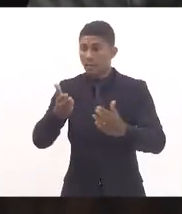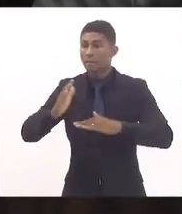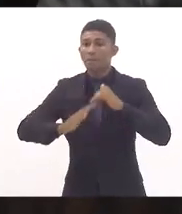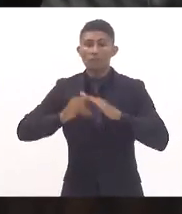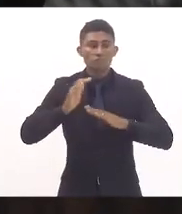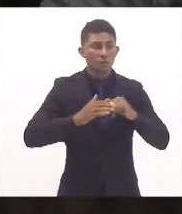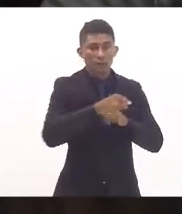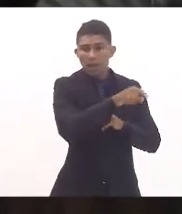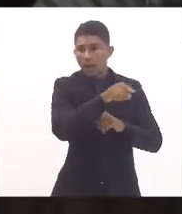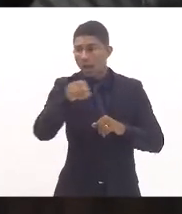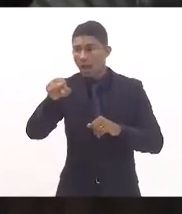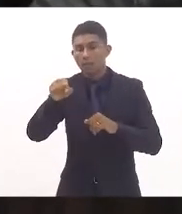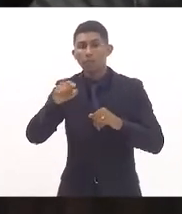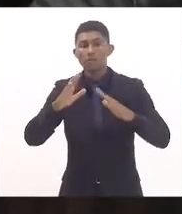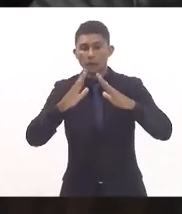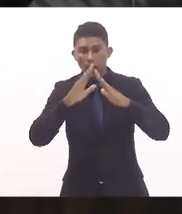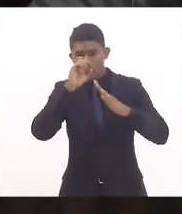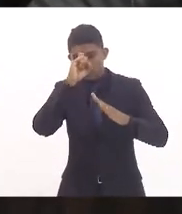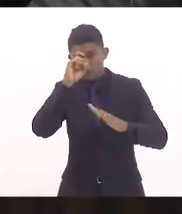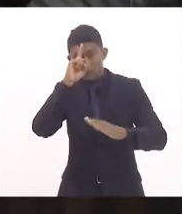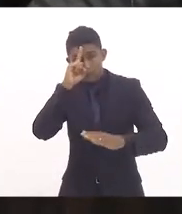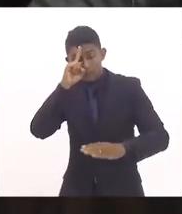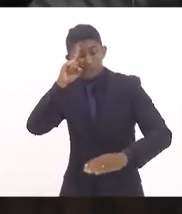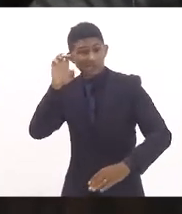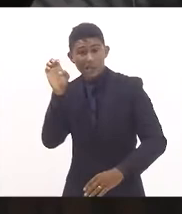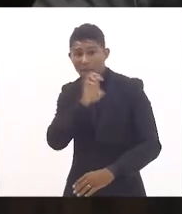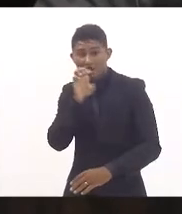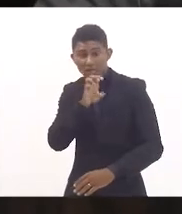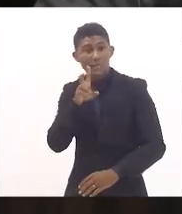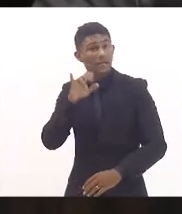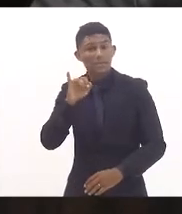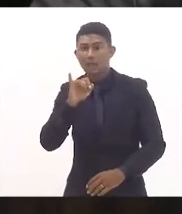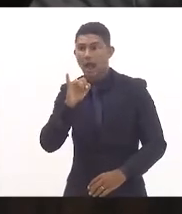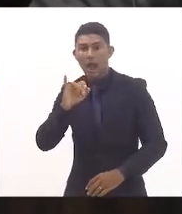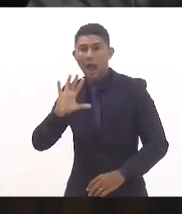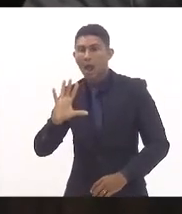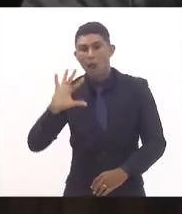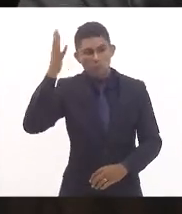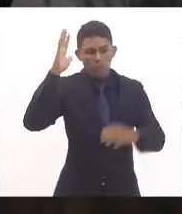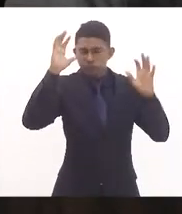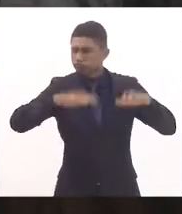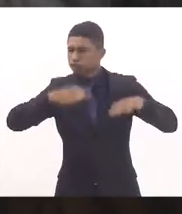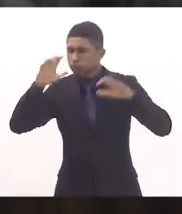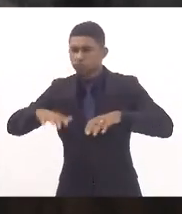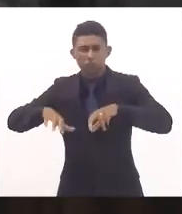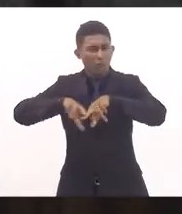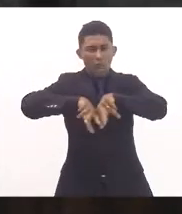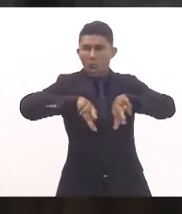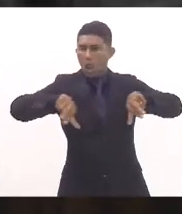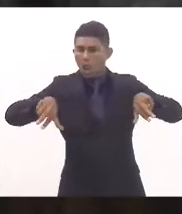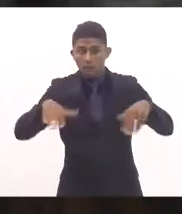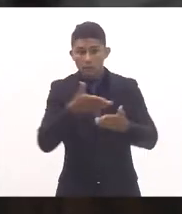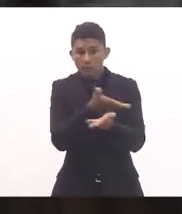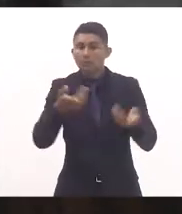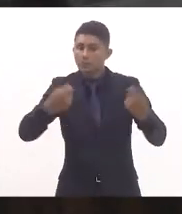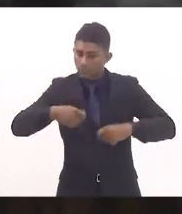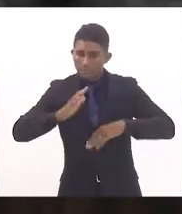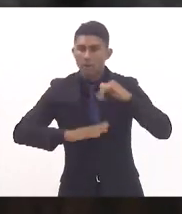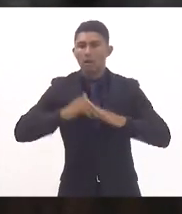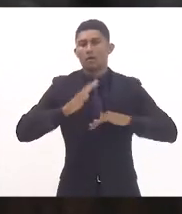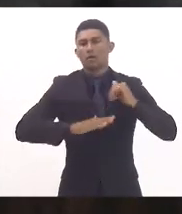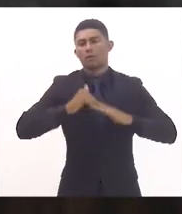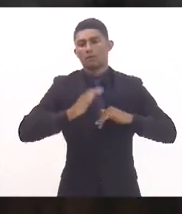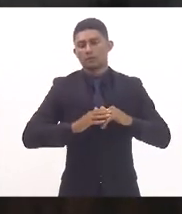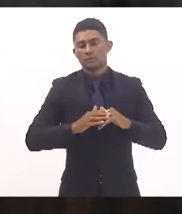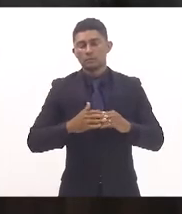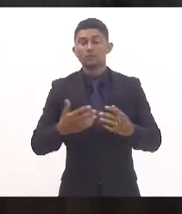unidades hospitalares de emergência para atendimento em casos de desastres ambientais ou de grande proporção. Em discussão,